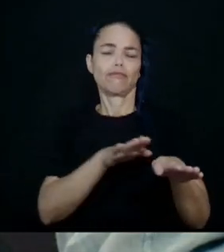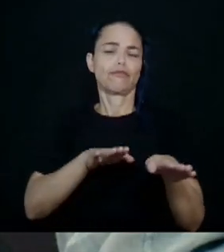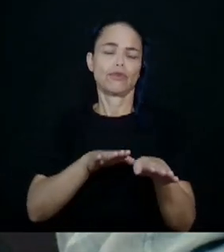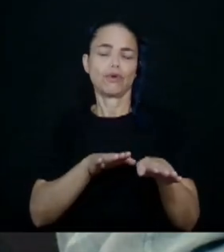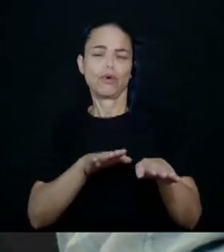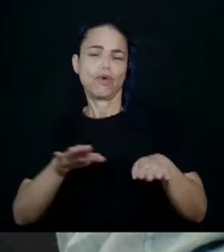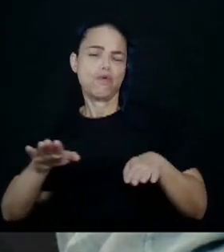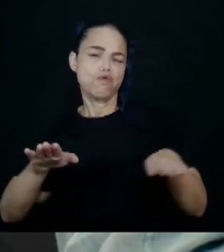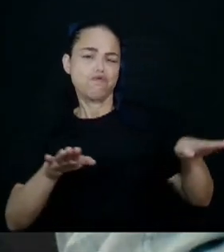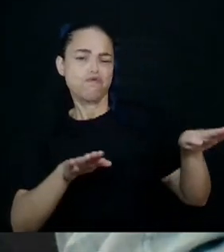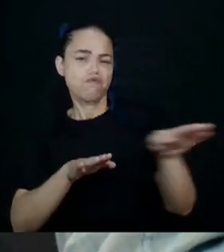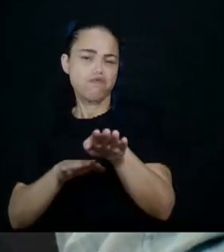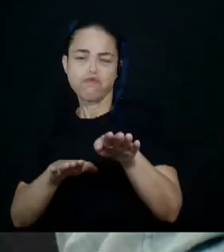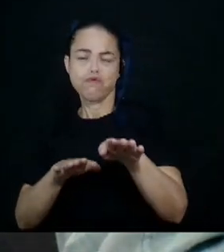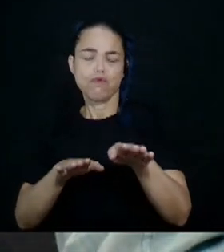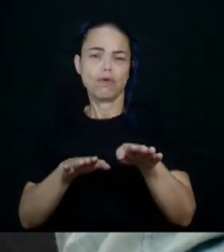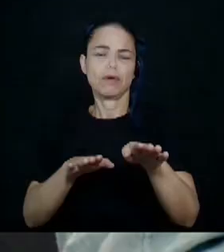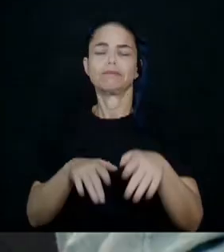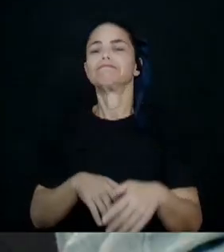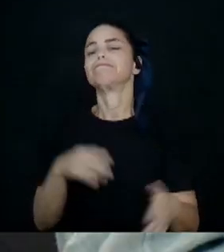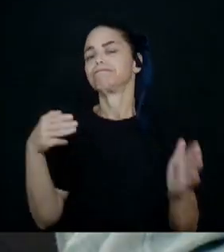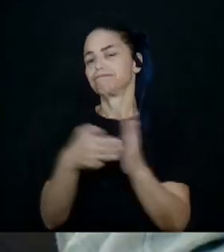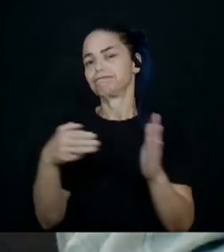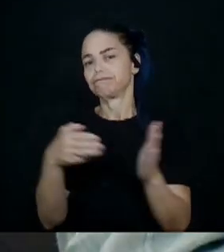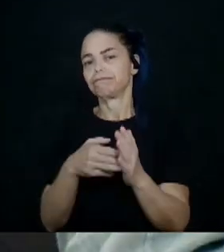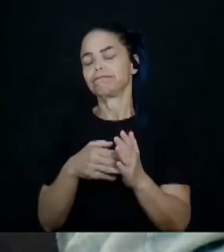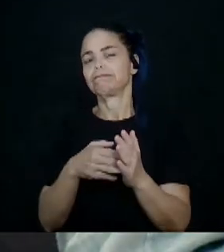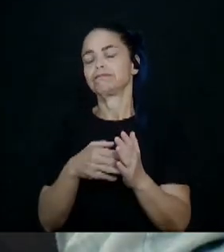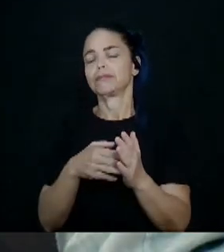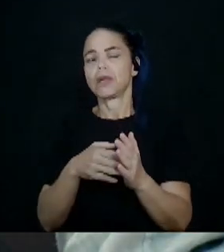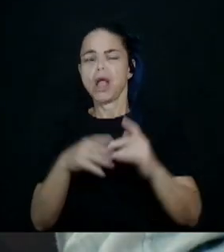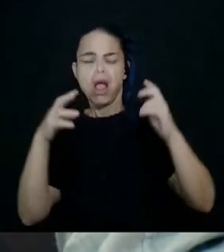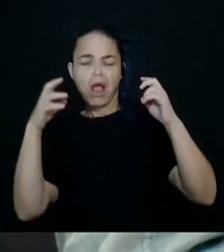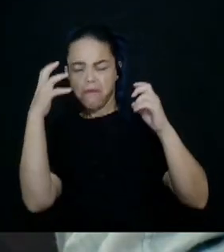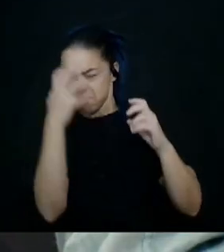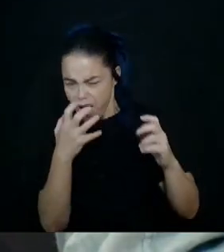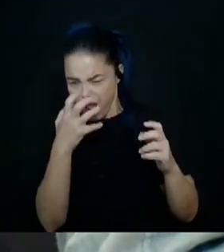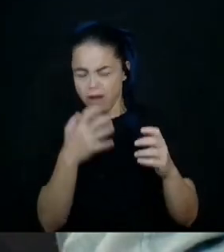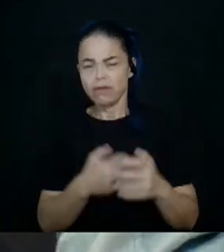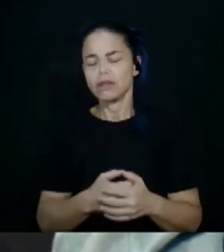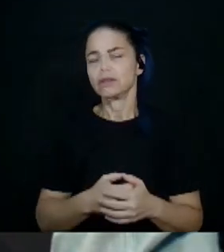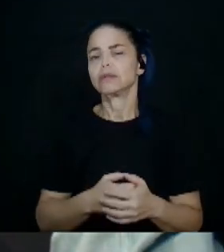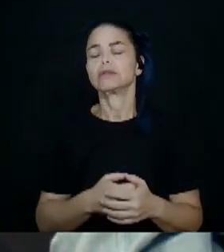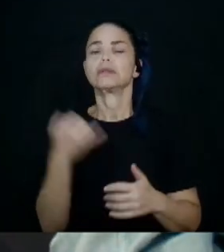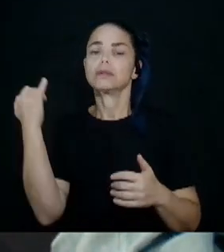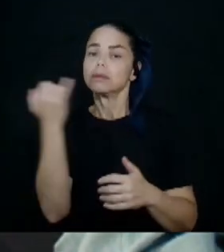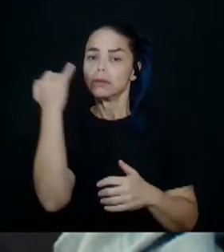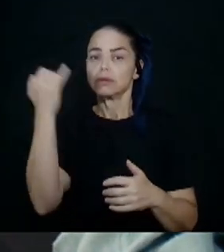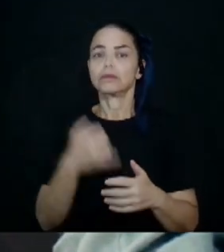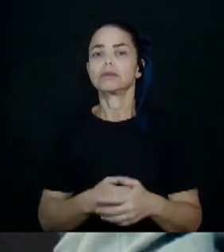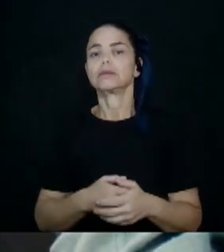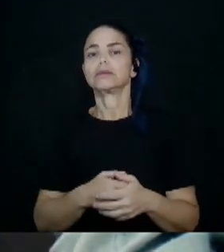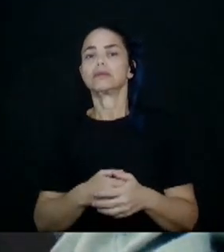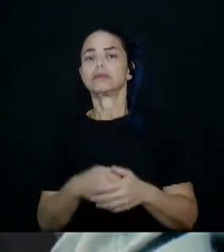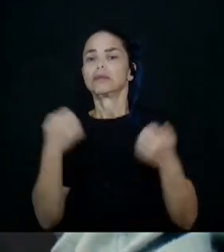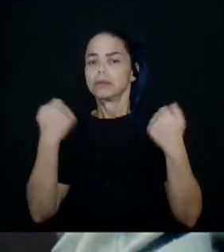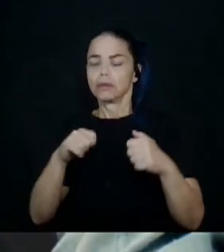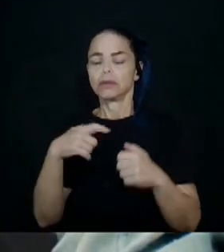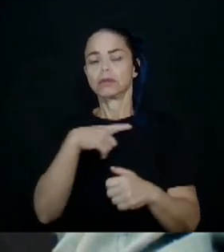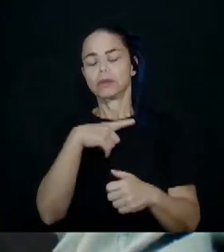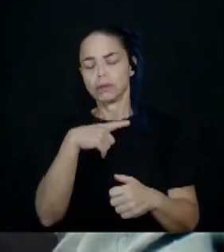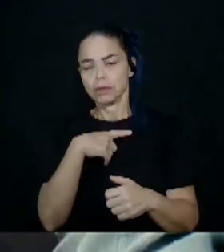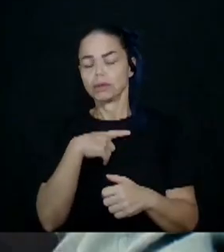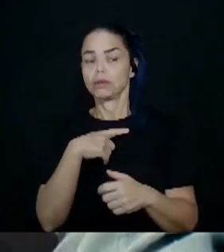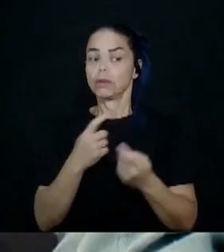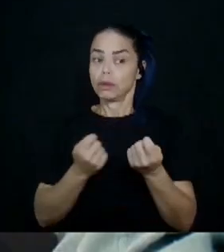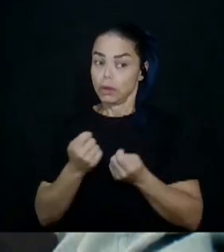do veículo te dá, é motivo para você se exceder no trânsito. Então, é extremamente importante, eu falo que a gente precisa ter, sim, uma regulação